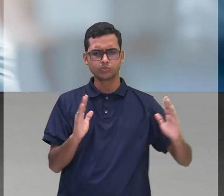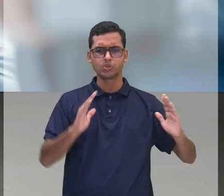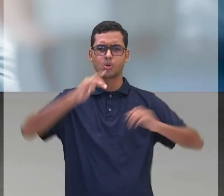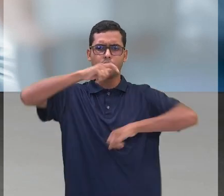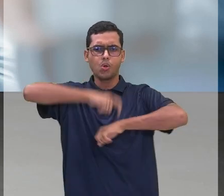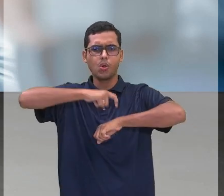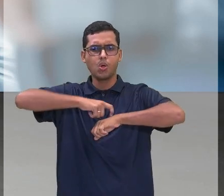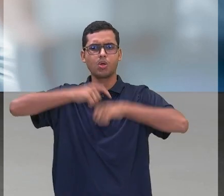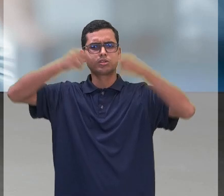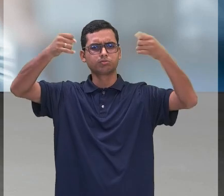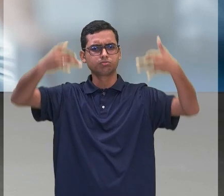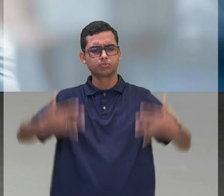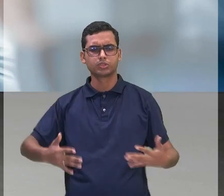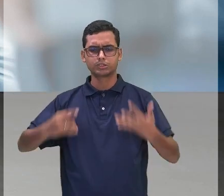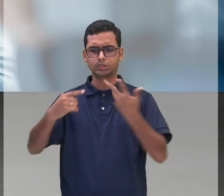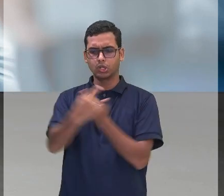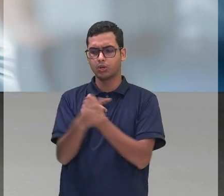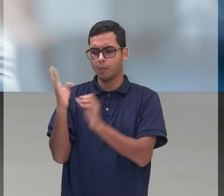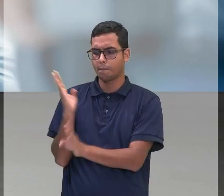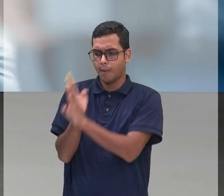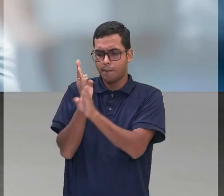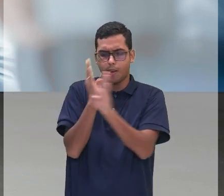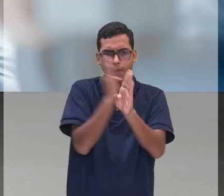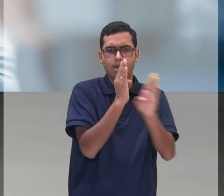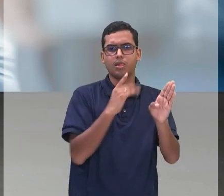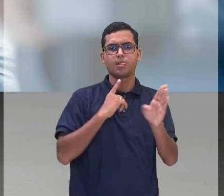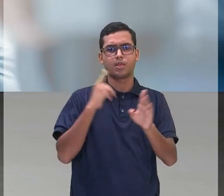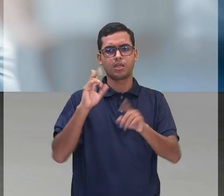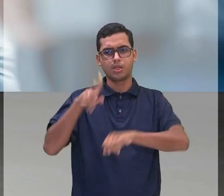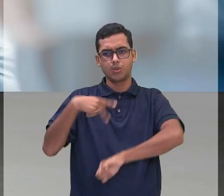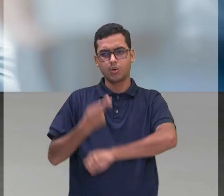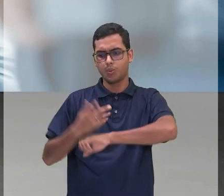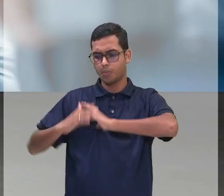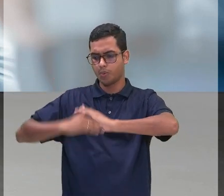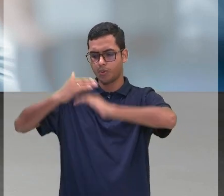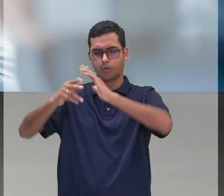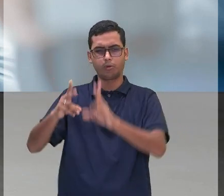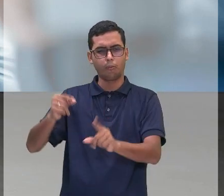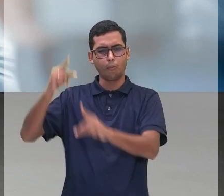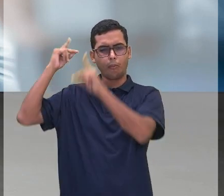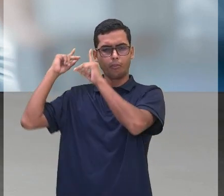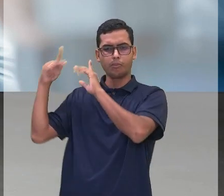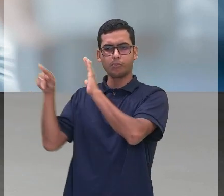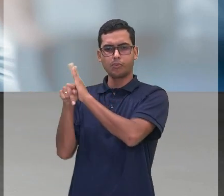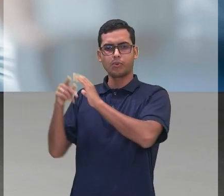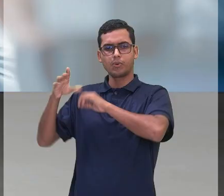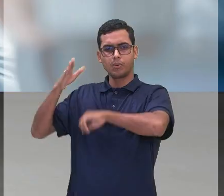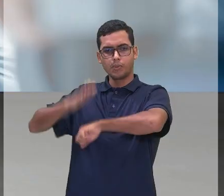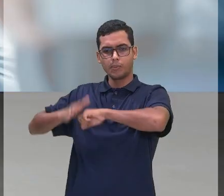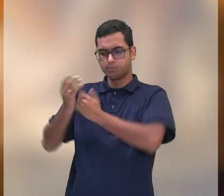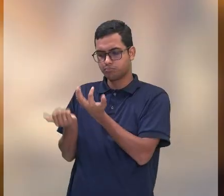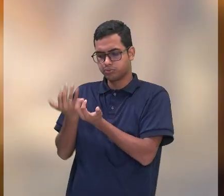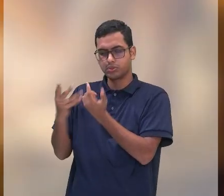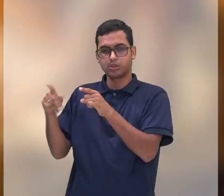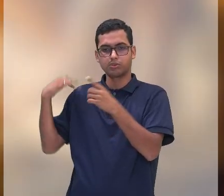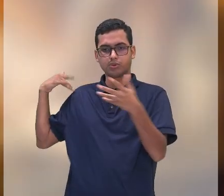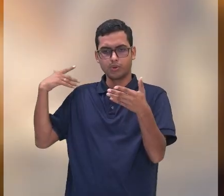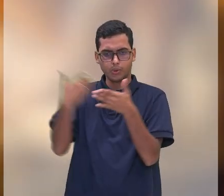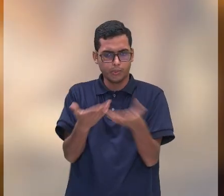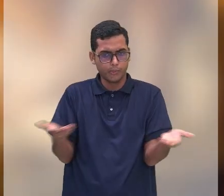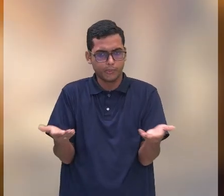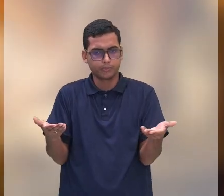sobre diversas descobertas e esse desenvolvimento, desde a época do fogo até os dias atuais.